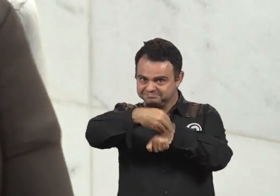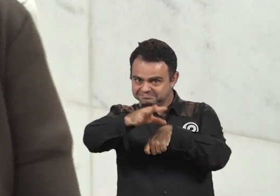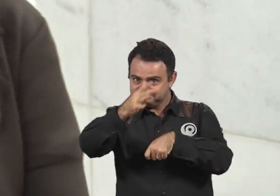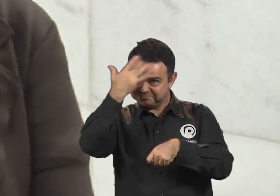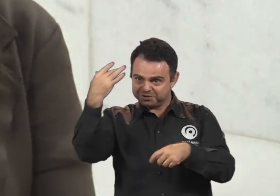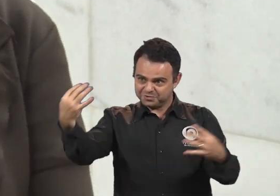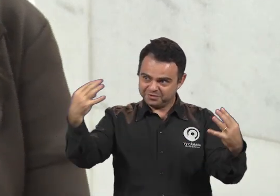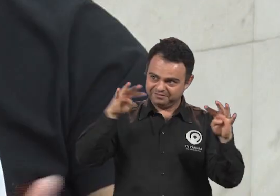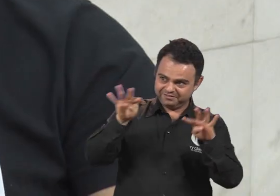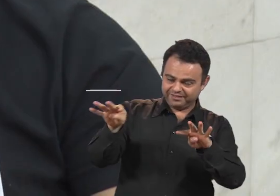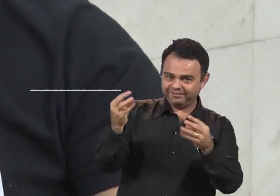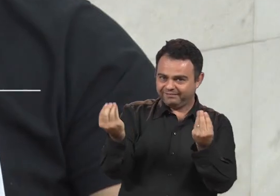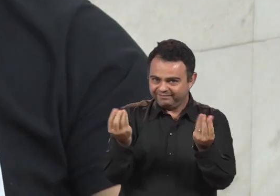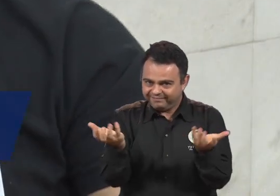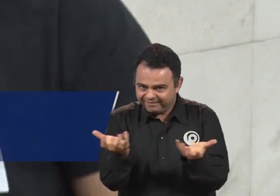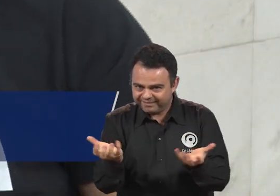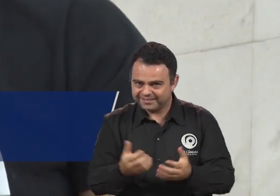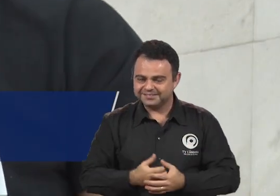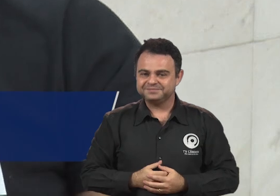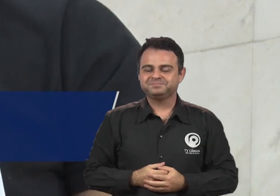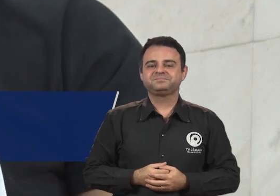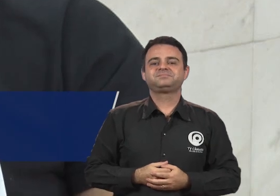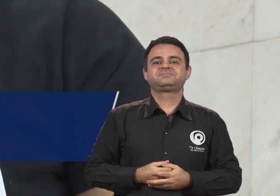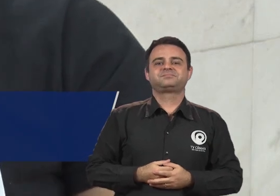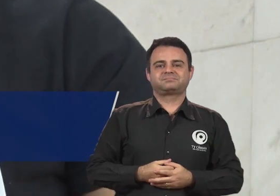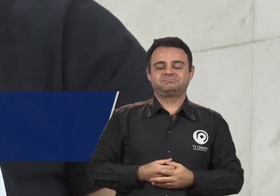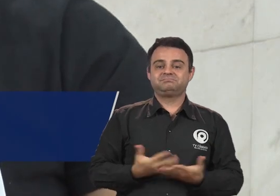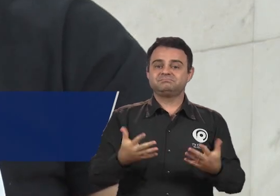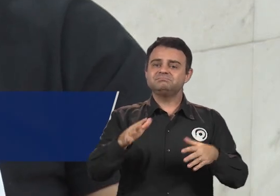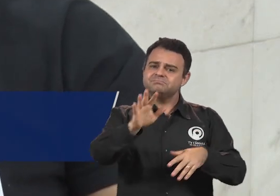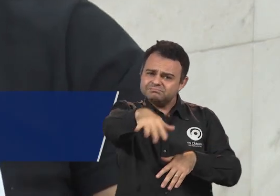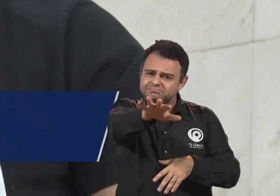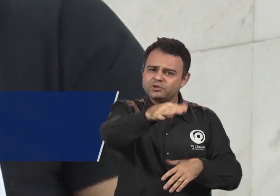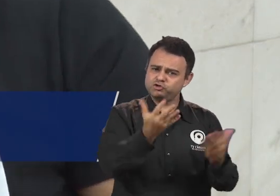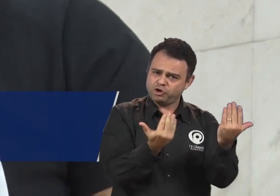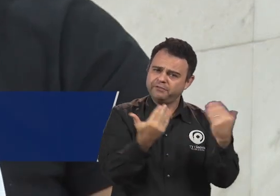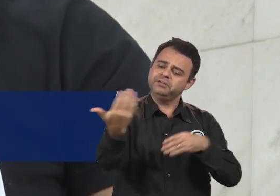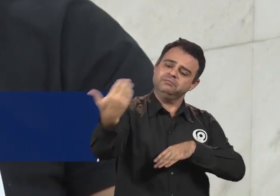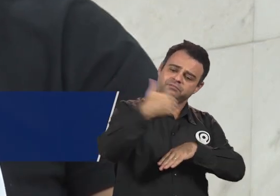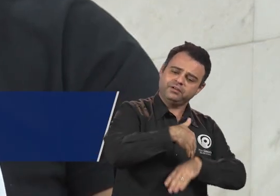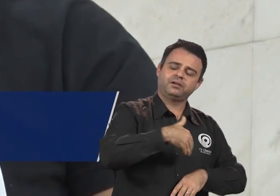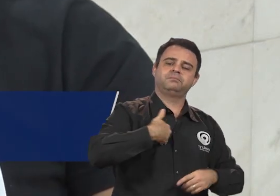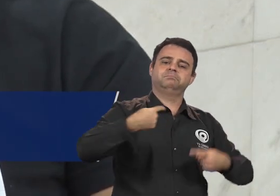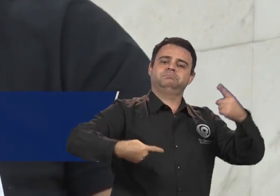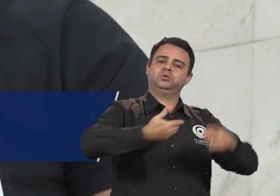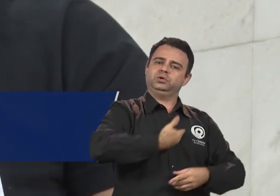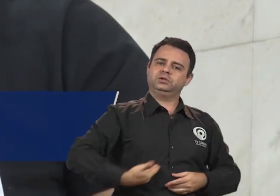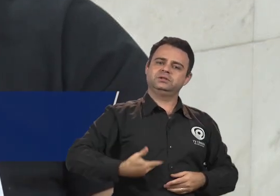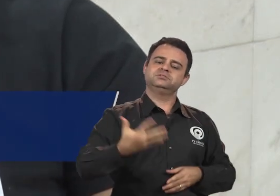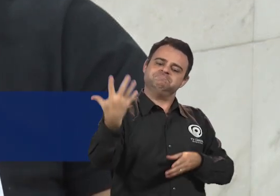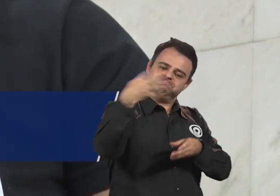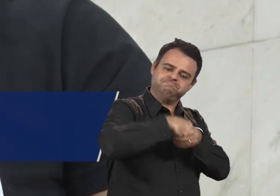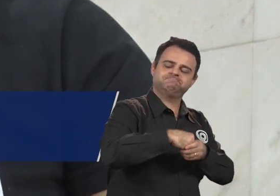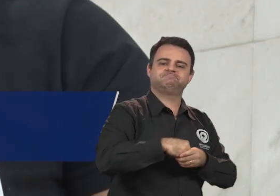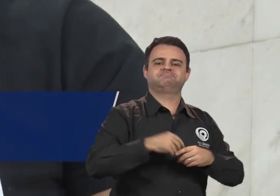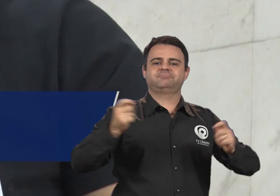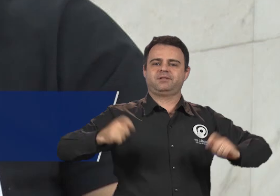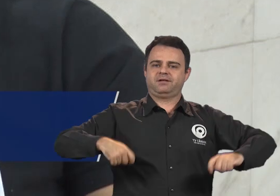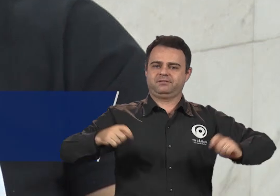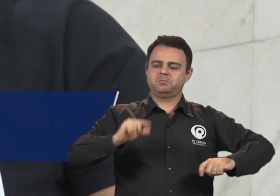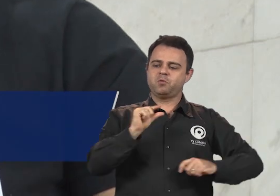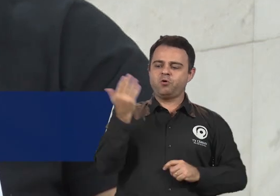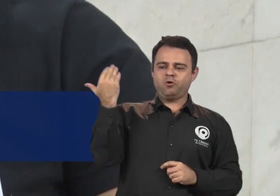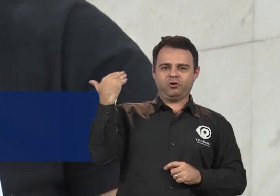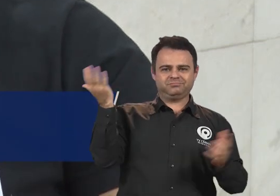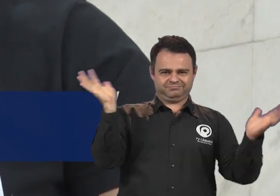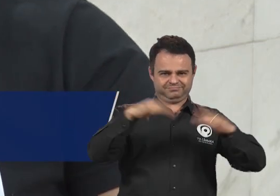nos assistindo. Deixo. Principalmente falo com os jovens. Participem da política. Recentemente, a gente teve aqui na casa a questão dos